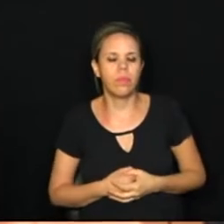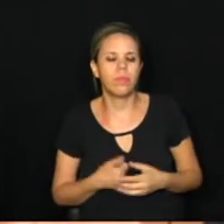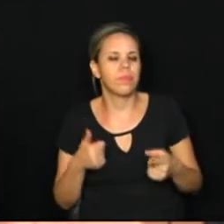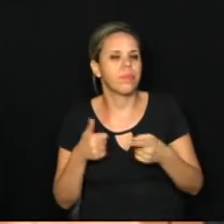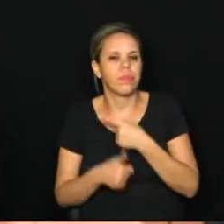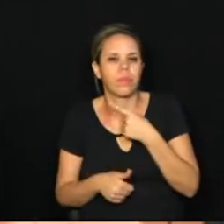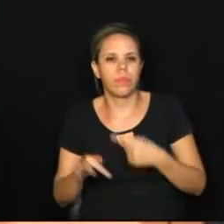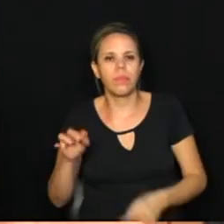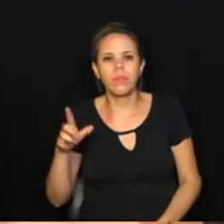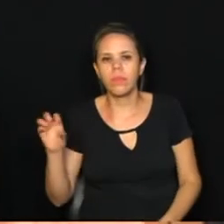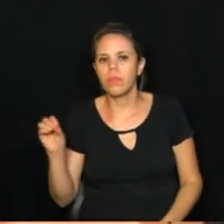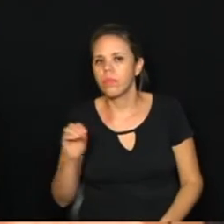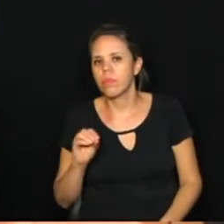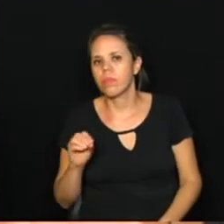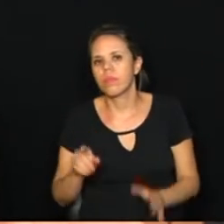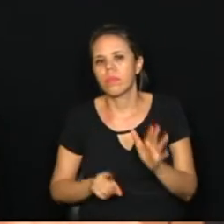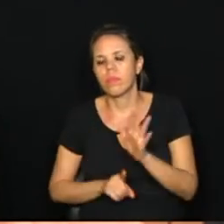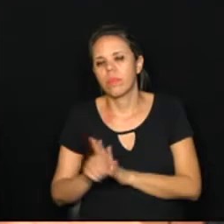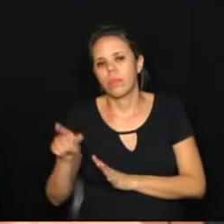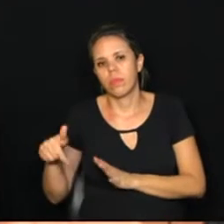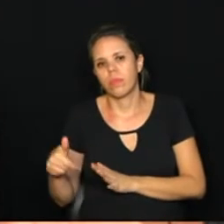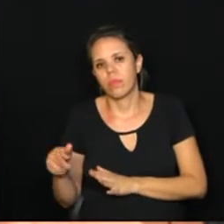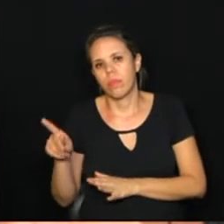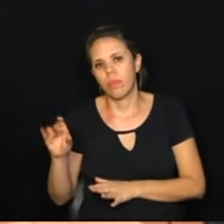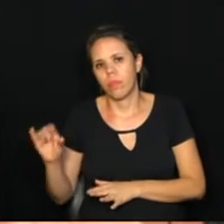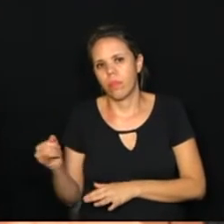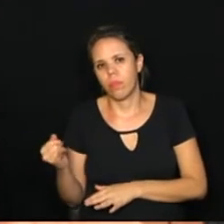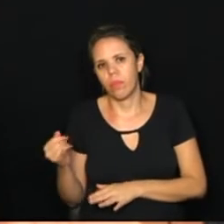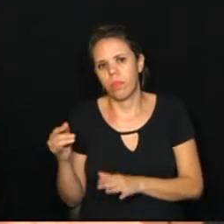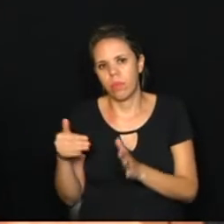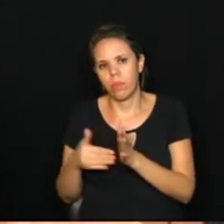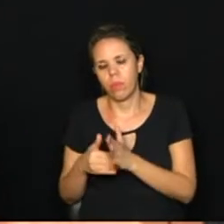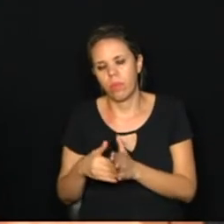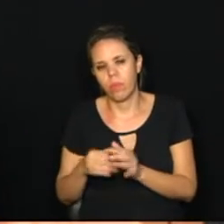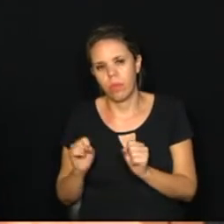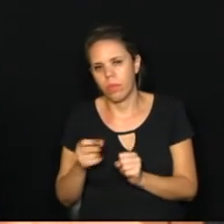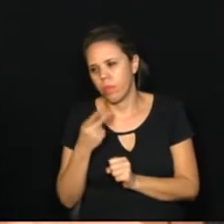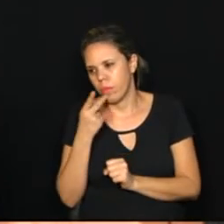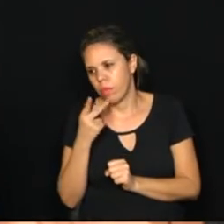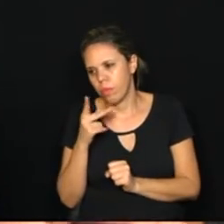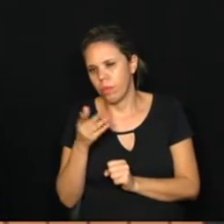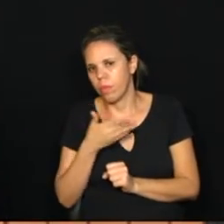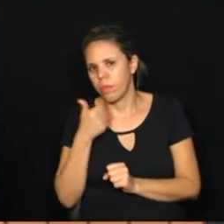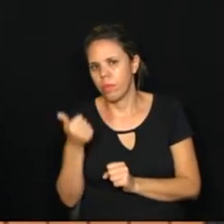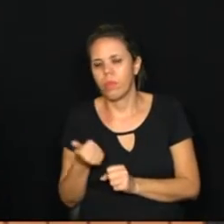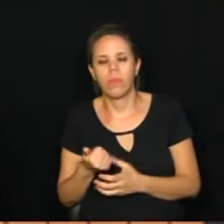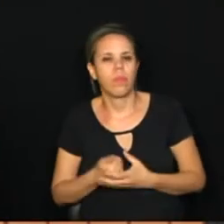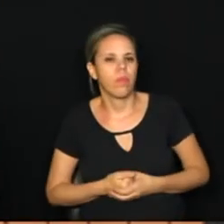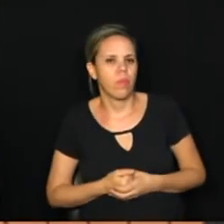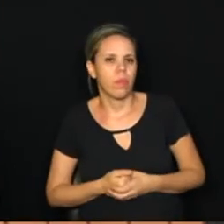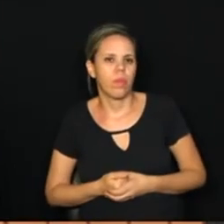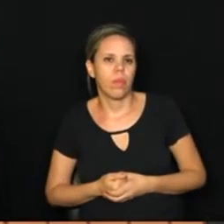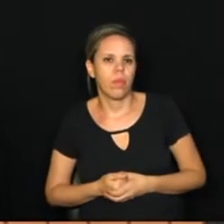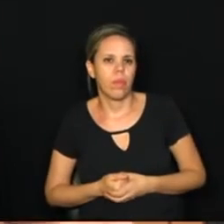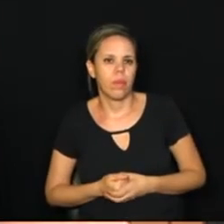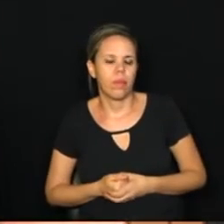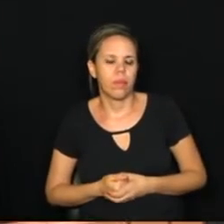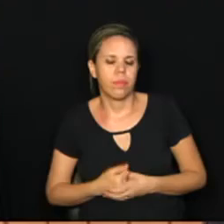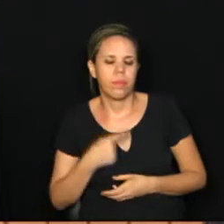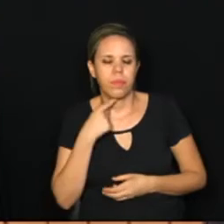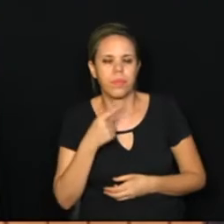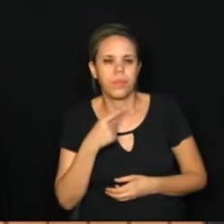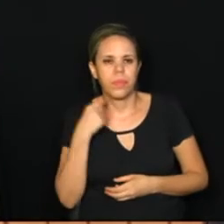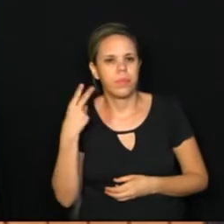o Flávio, eu acho que eu vou deixar o PCJ por último, porque ele pode falar um pouquinho melhor em cima das considerações que a